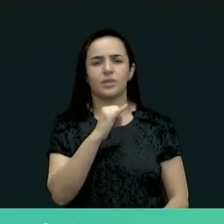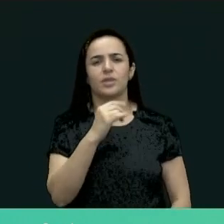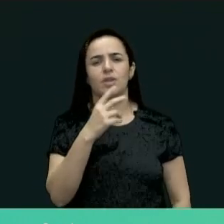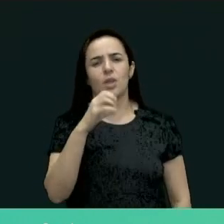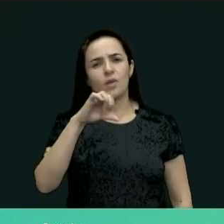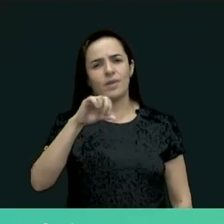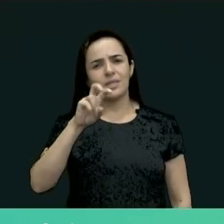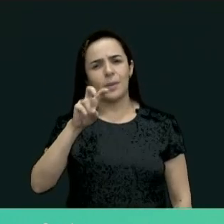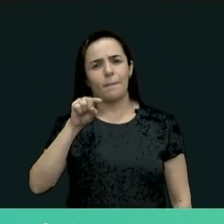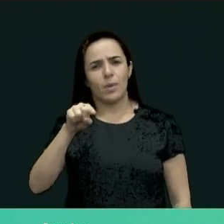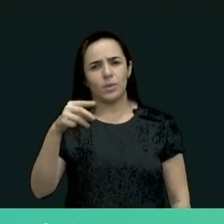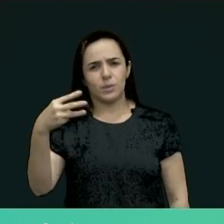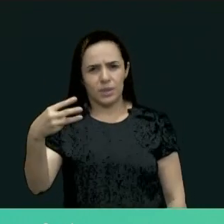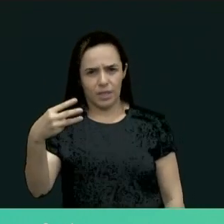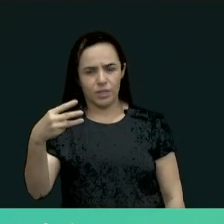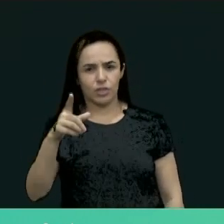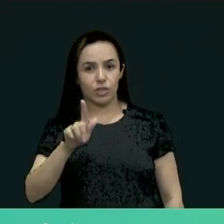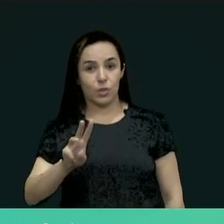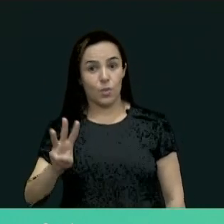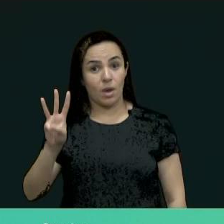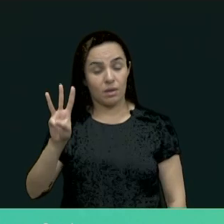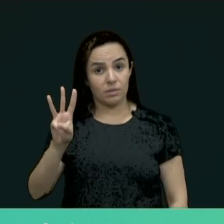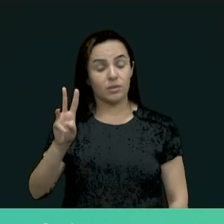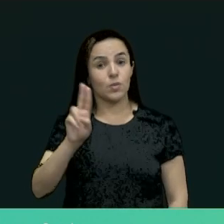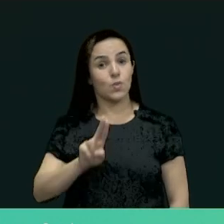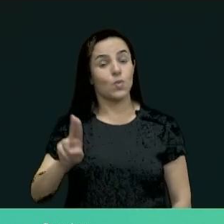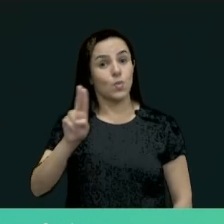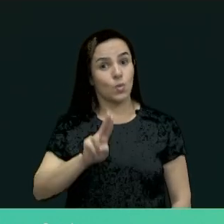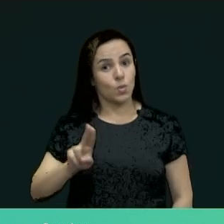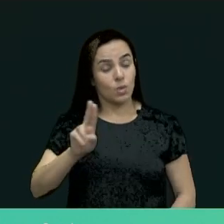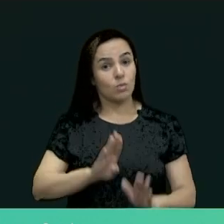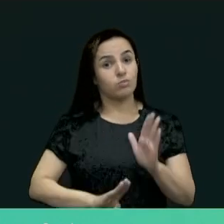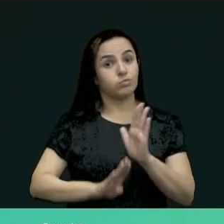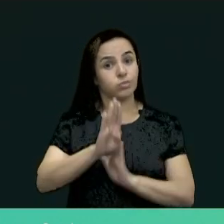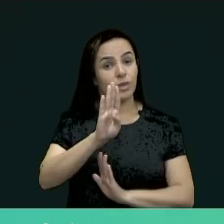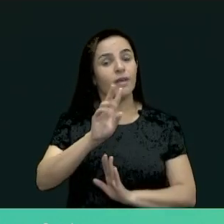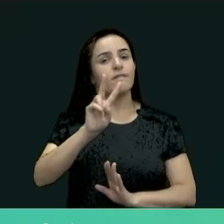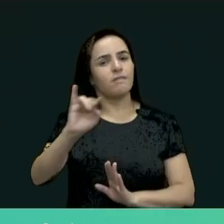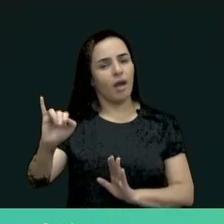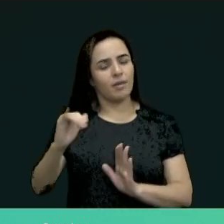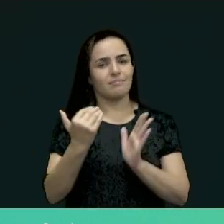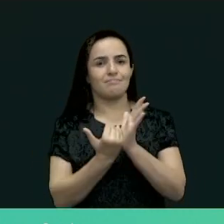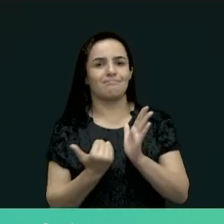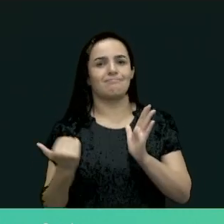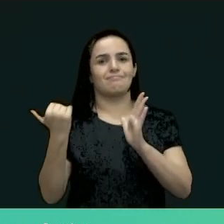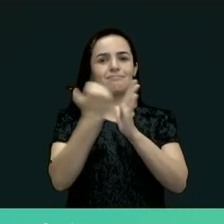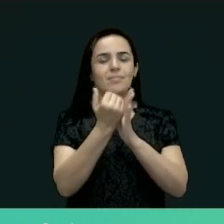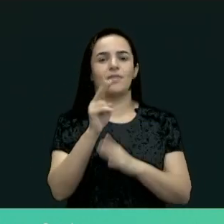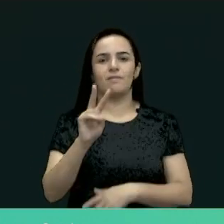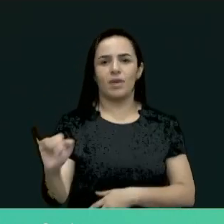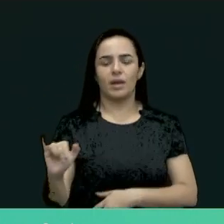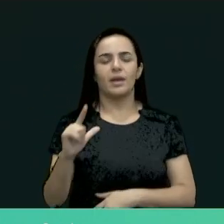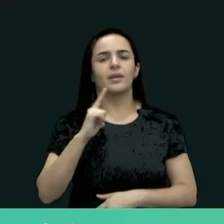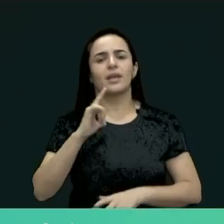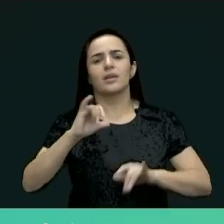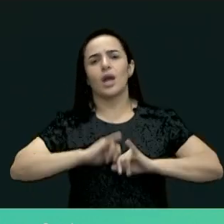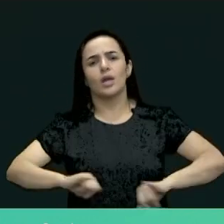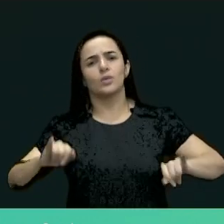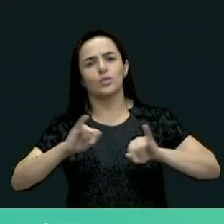gigawatts, e a tendência é que esses investimentos ainda aumentem. Então, as notícias que